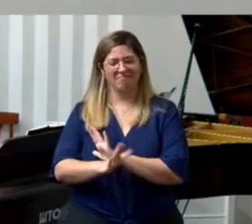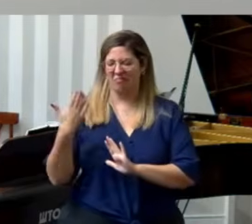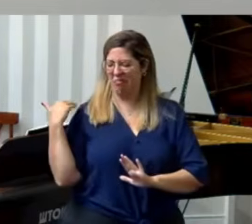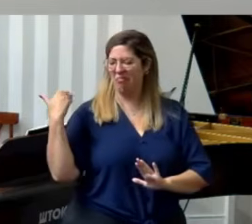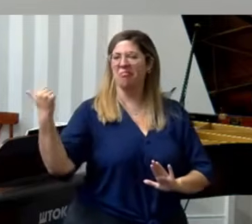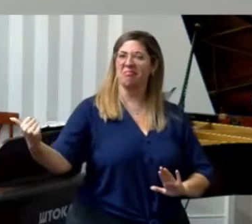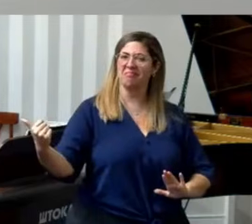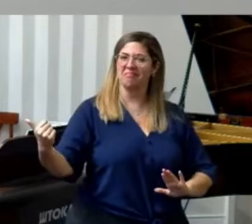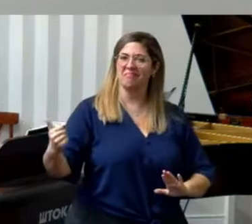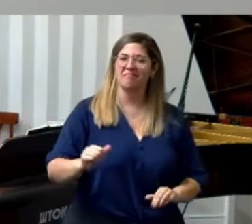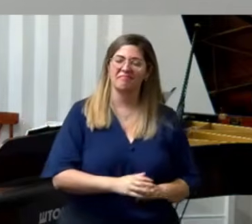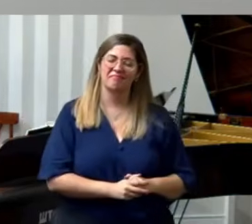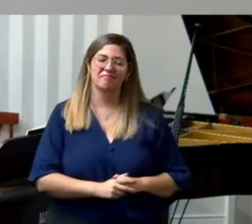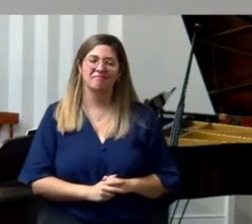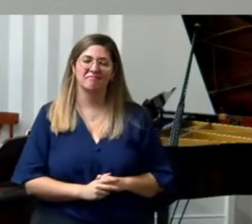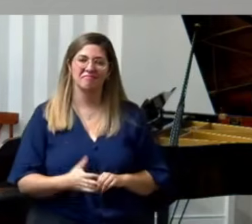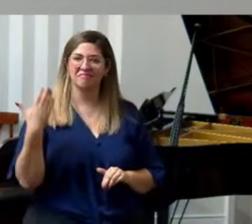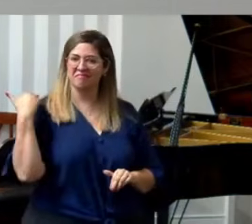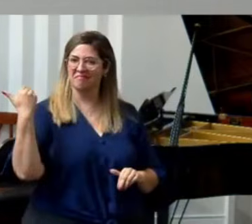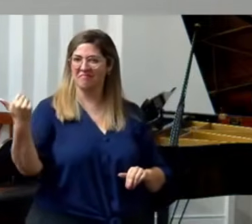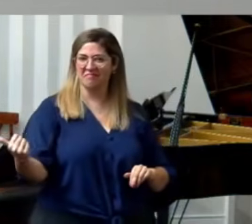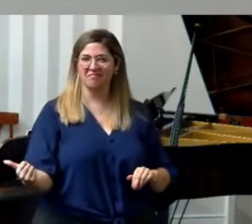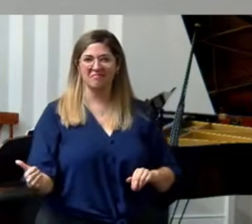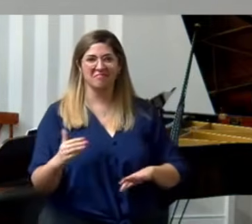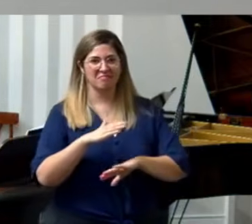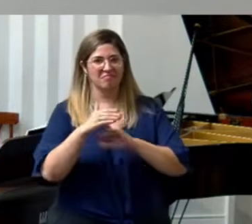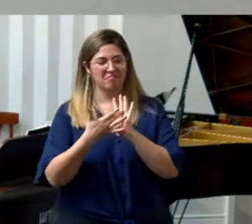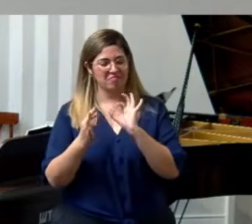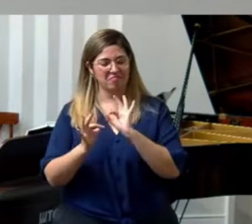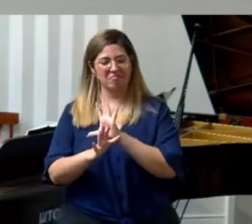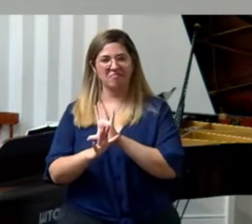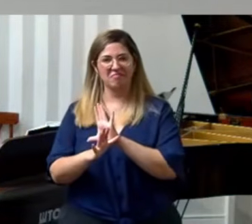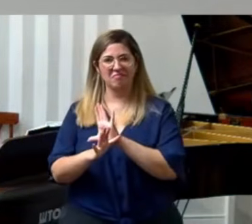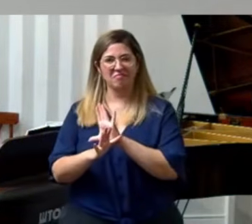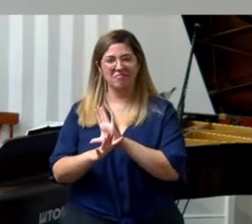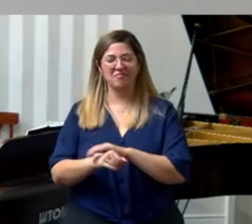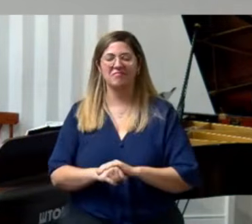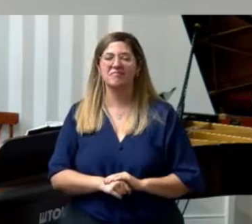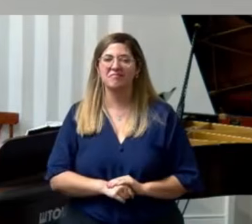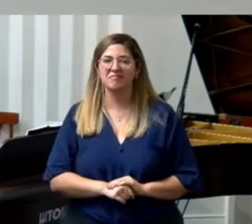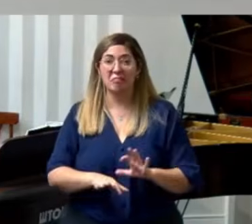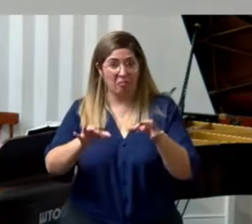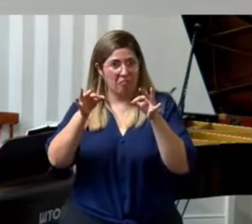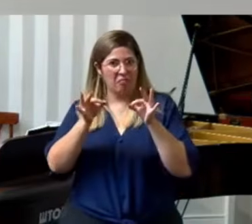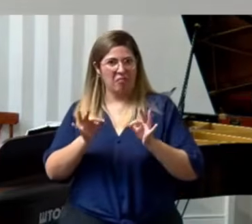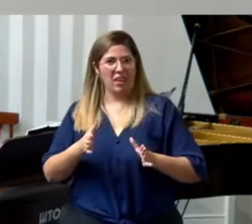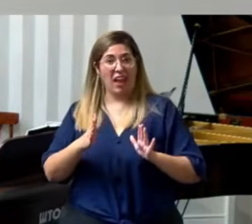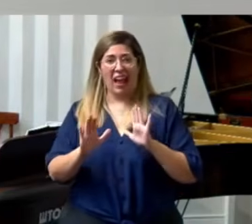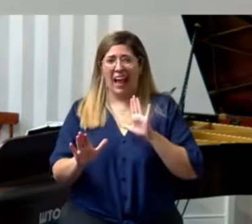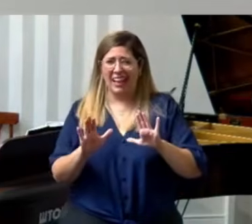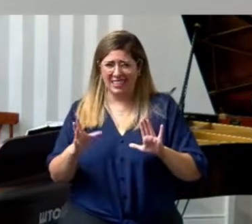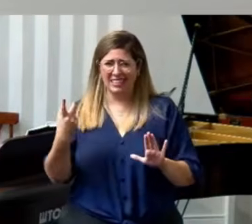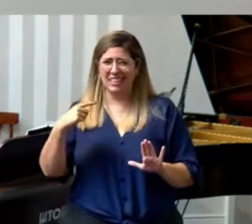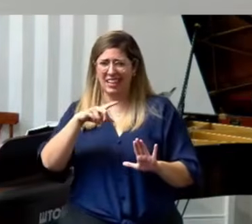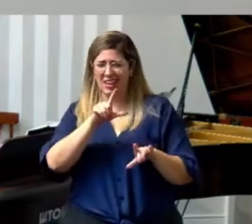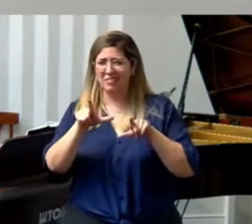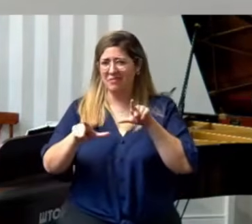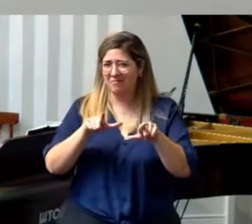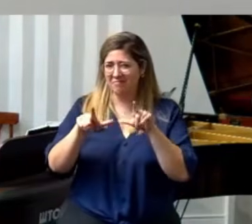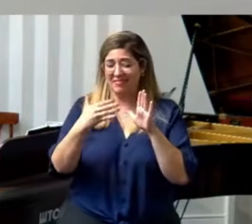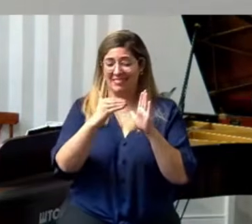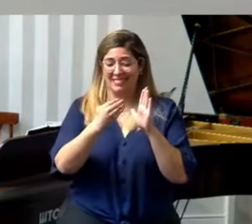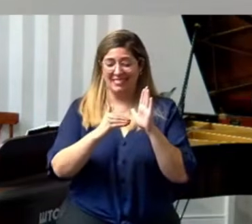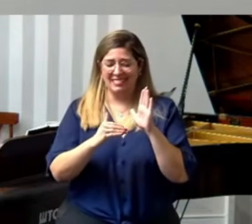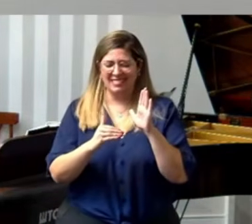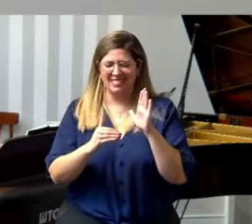Vários projetos nossos, muitas vezes bem executados, são colocados à prova e muitas vezes